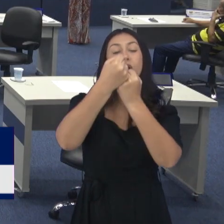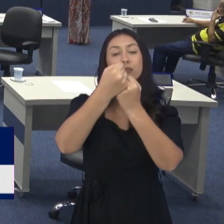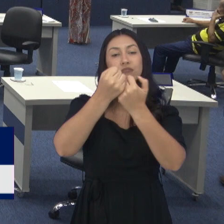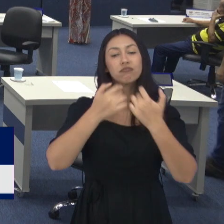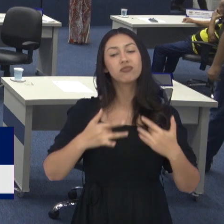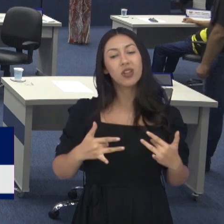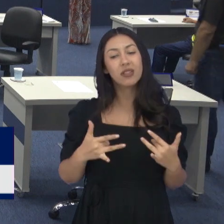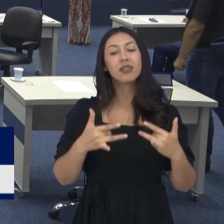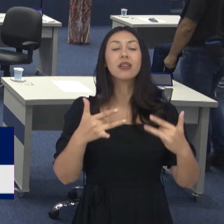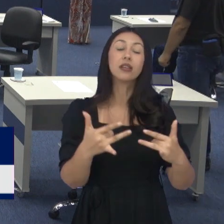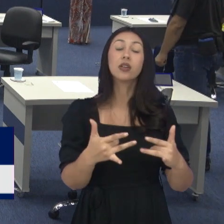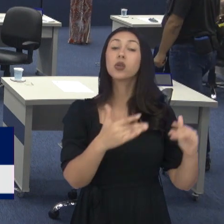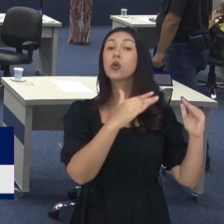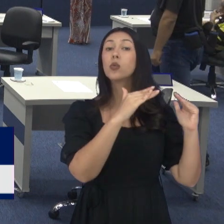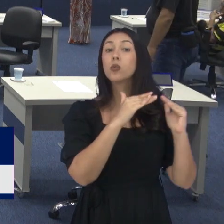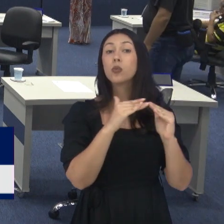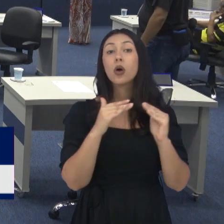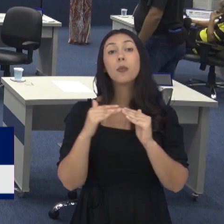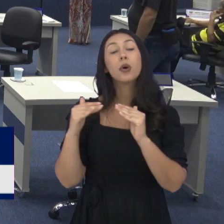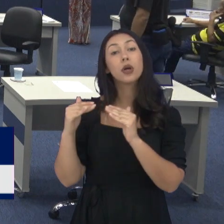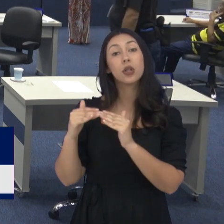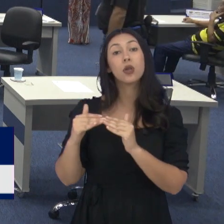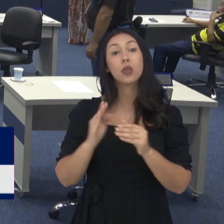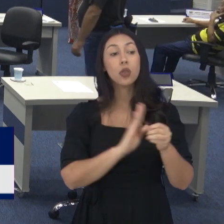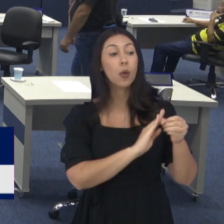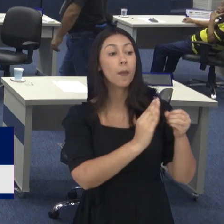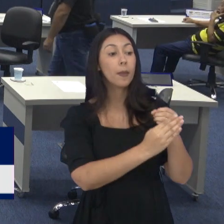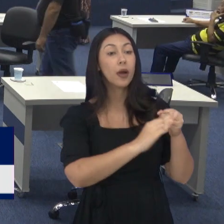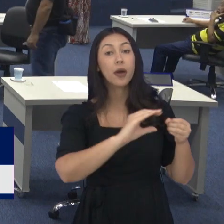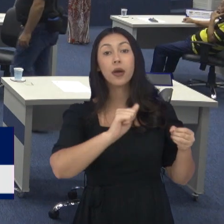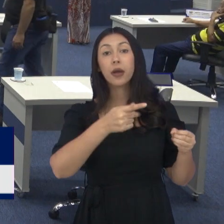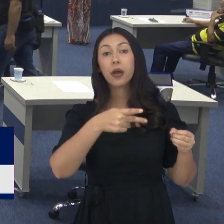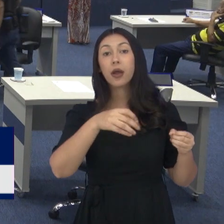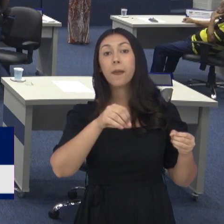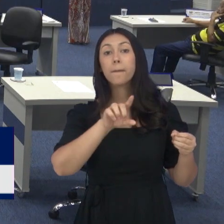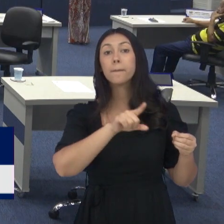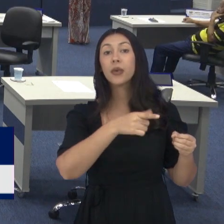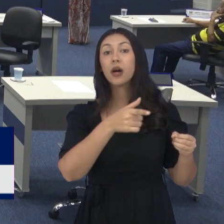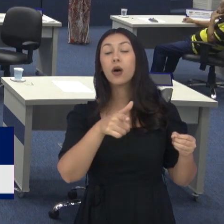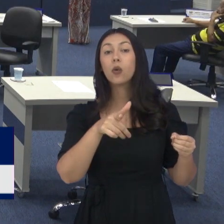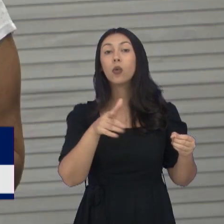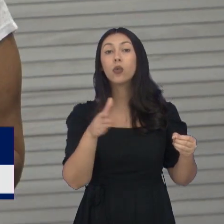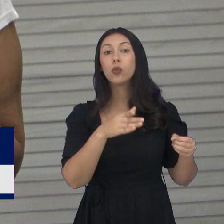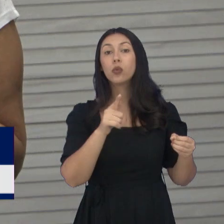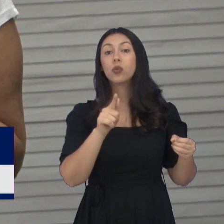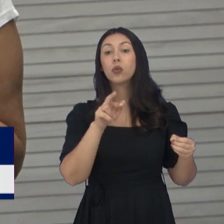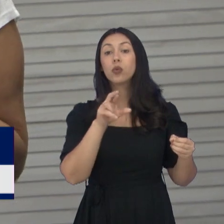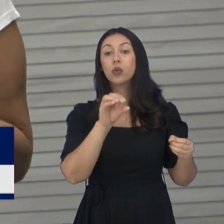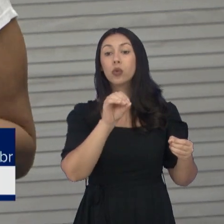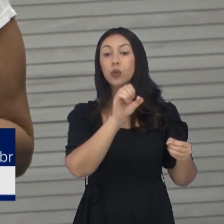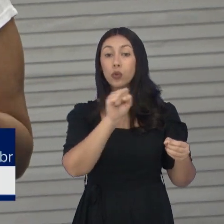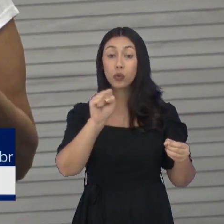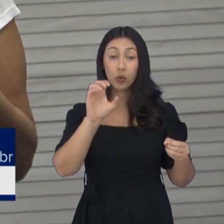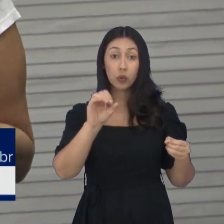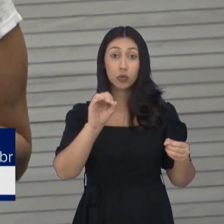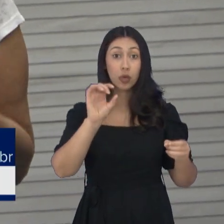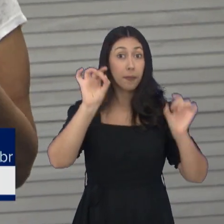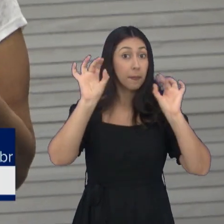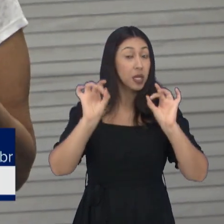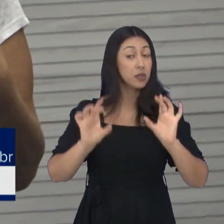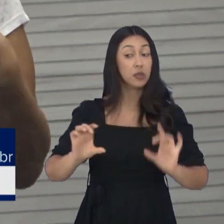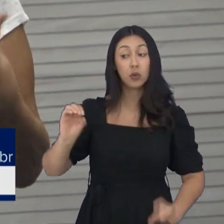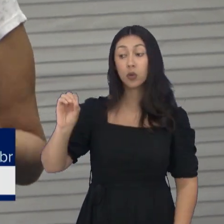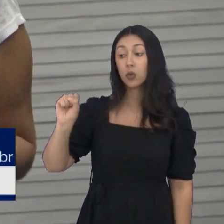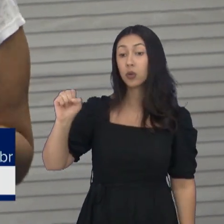solidariedade aos moradores do Capão Grosso, em especial ao Osmar, que fez uma mobilização, uma